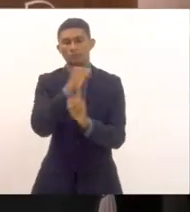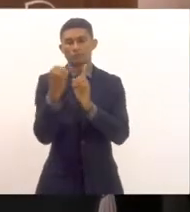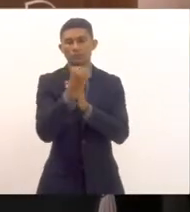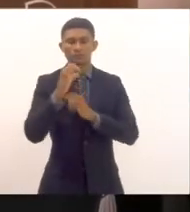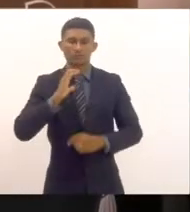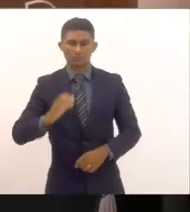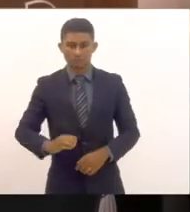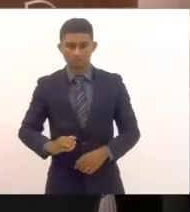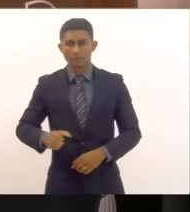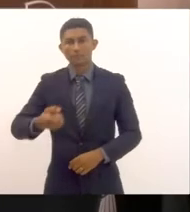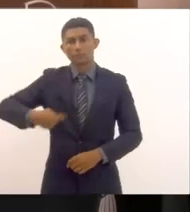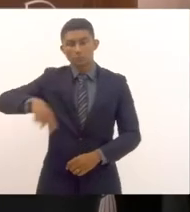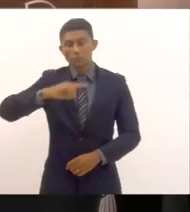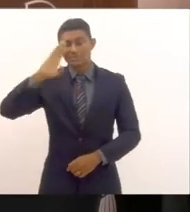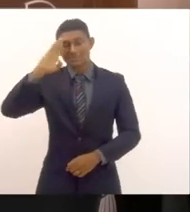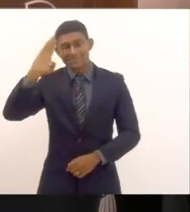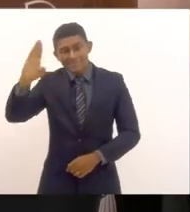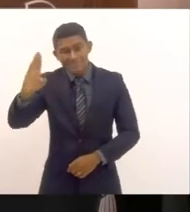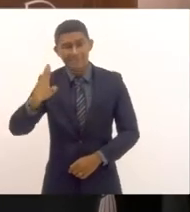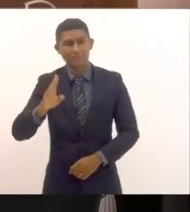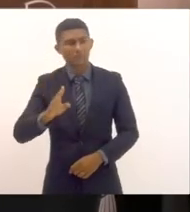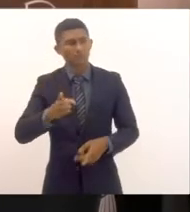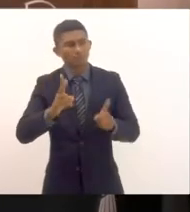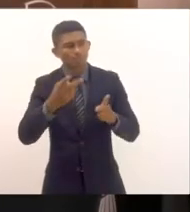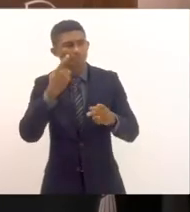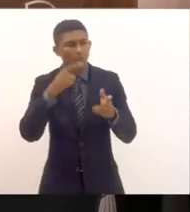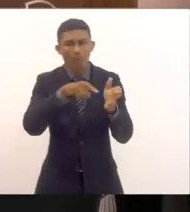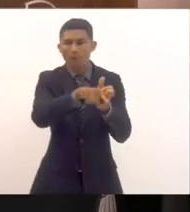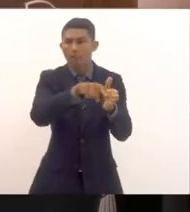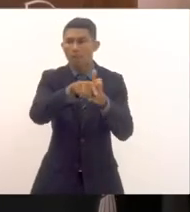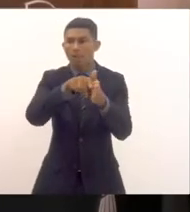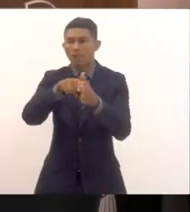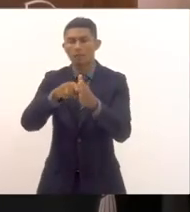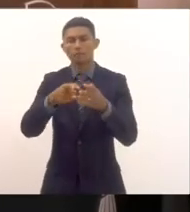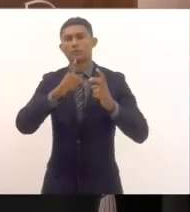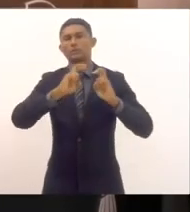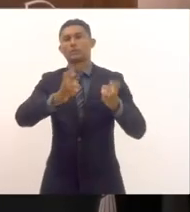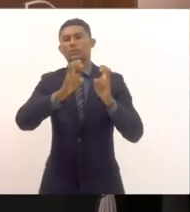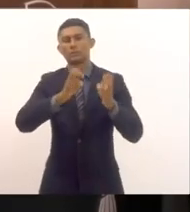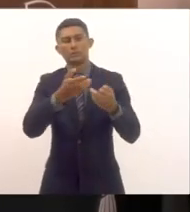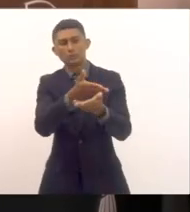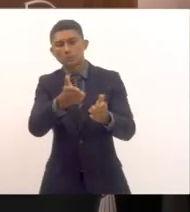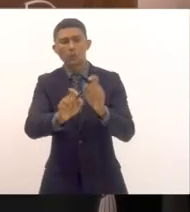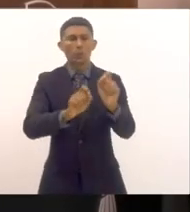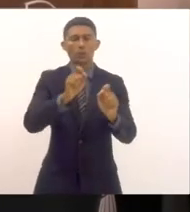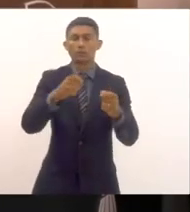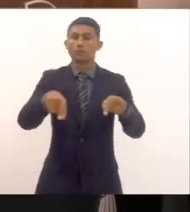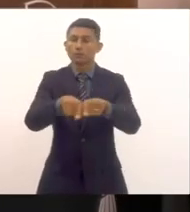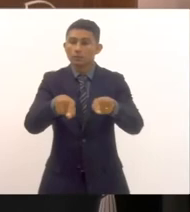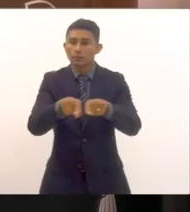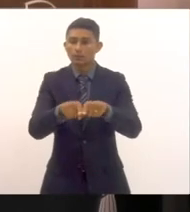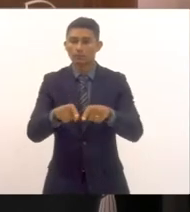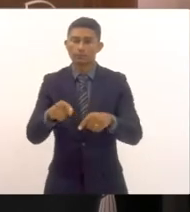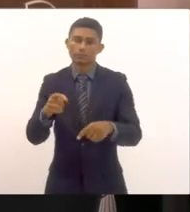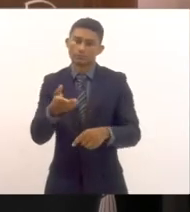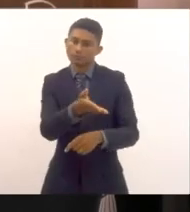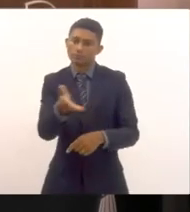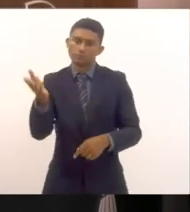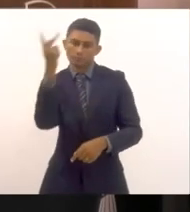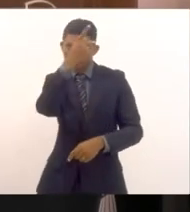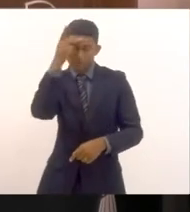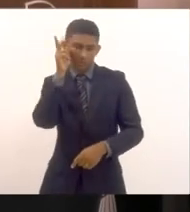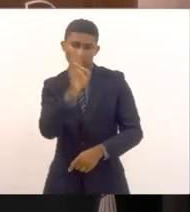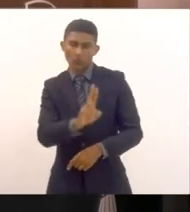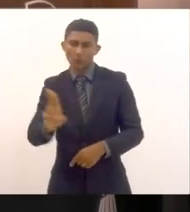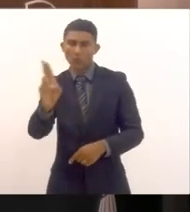tem feito o trabalho direto mapeando as condições da do trem e junto com os passageiros fazer esse trabalho junto com os